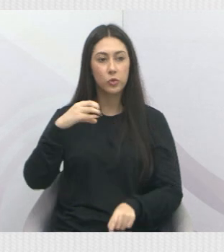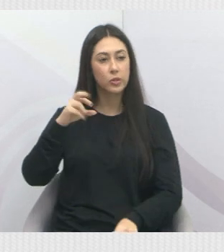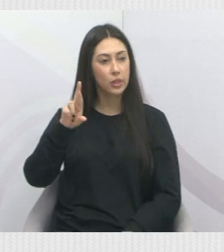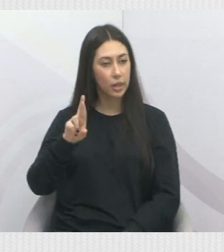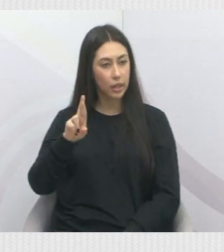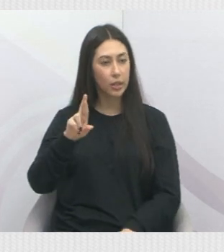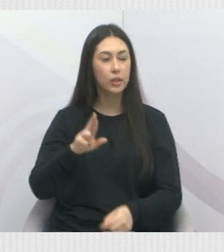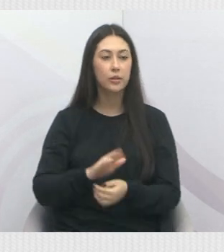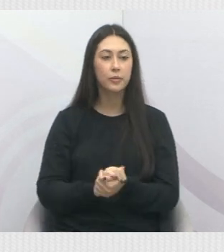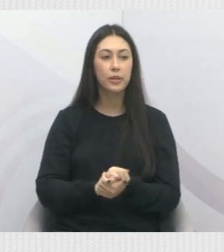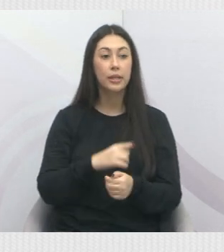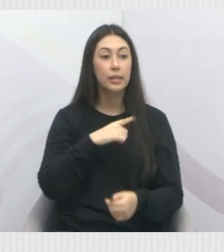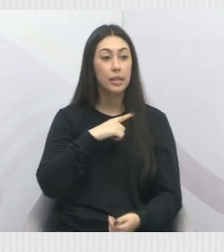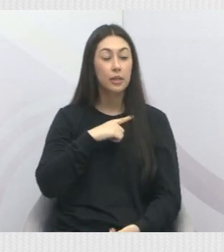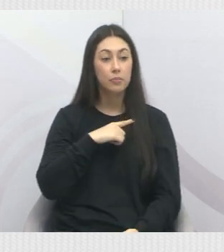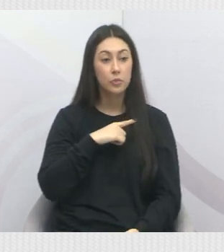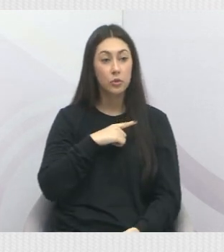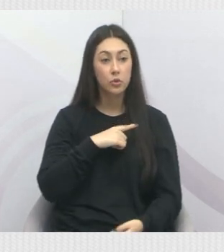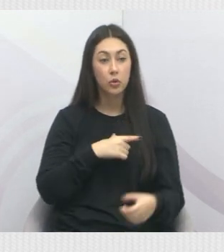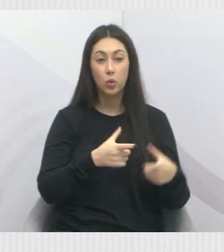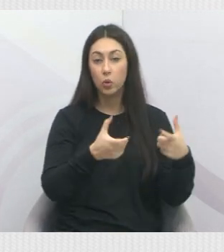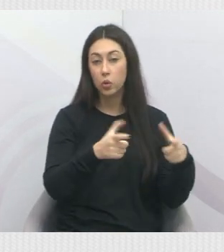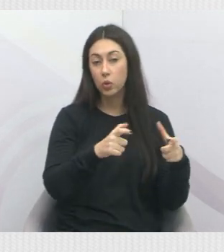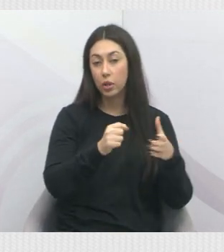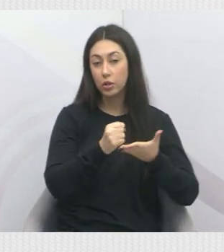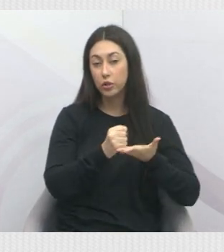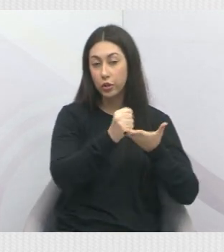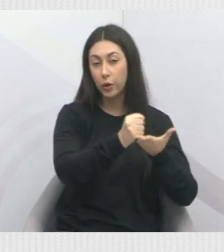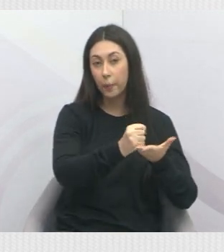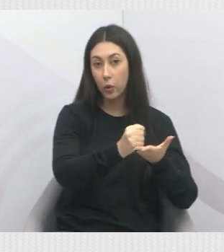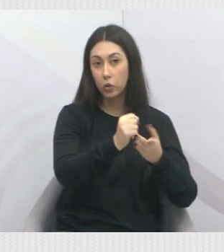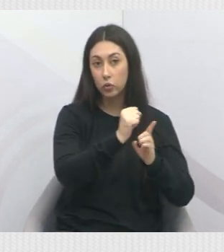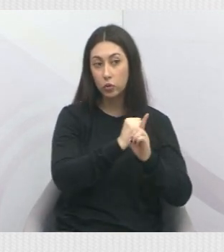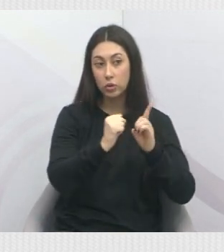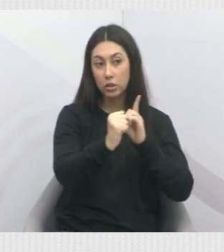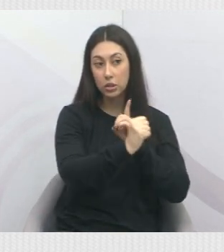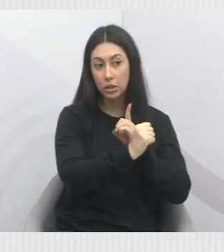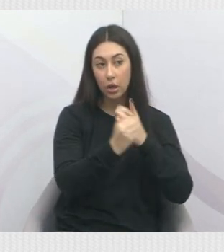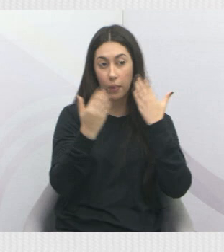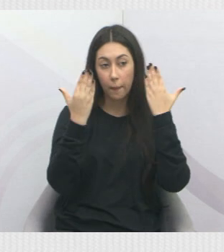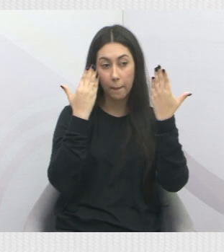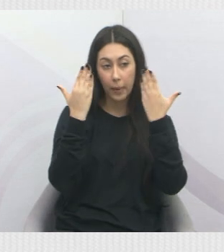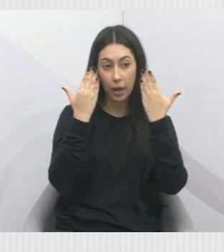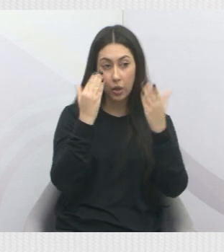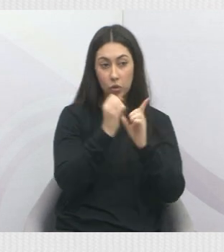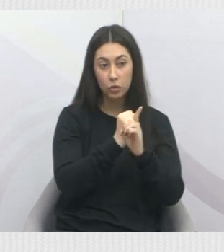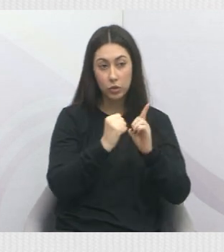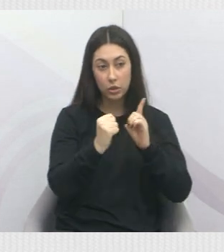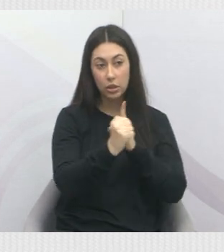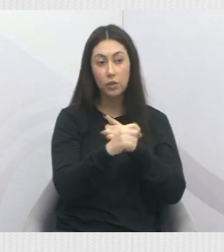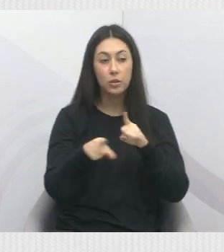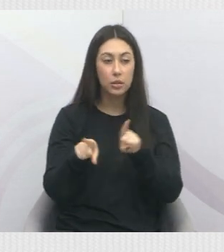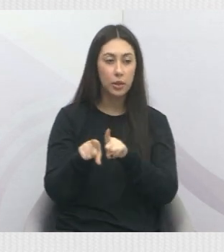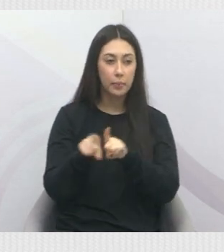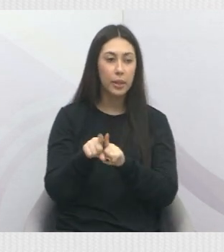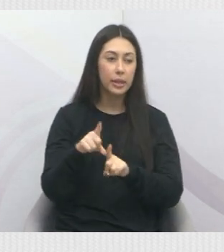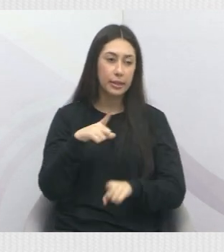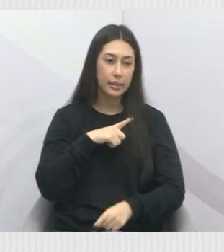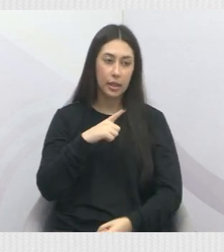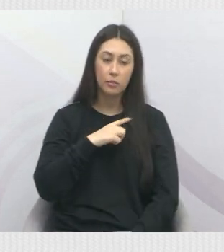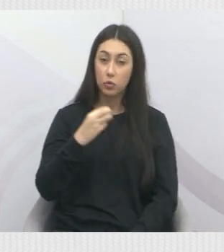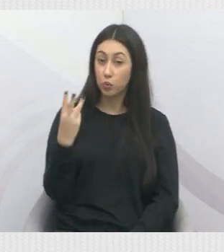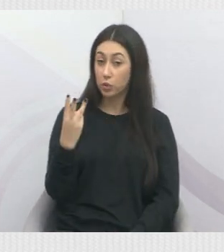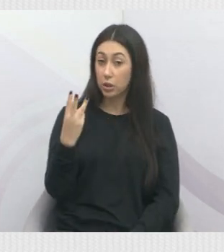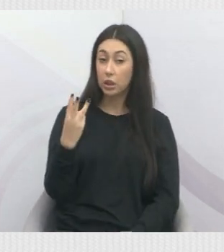temos o Centro de Atenção Psicossocial 2, o Centro de Atenção Psicossocial AD 3,